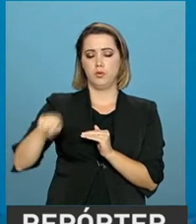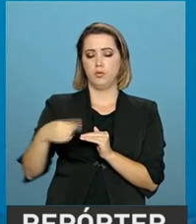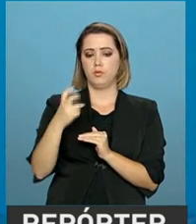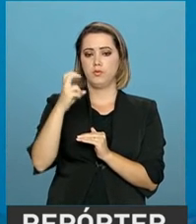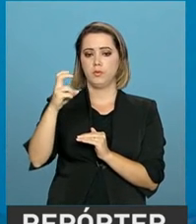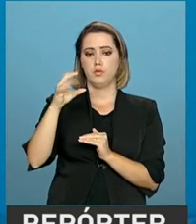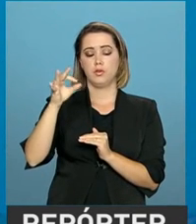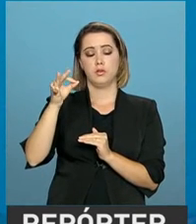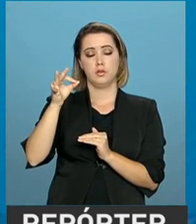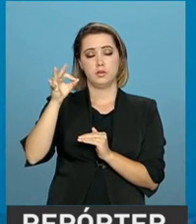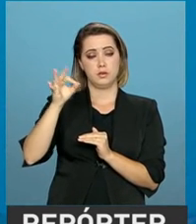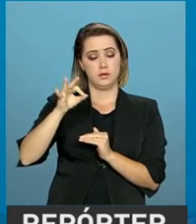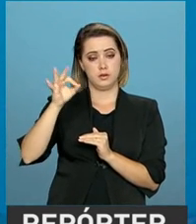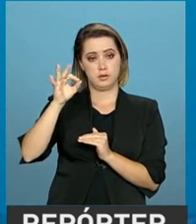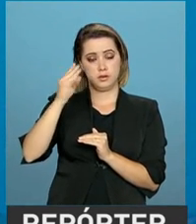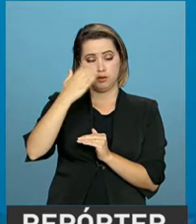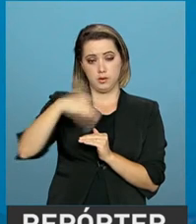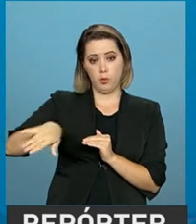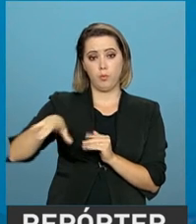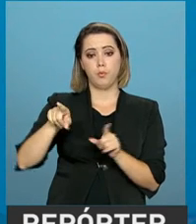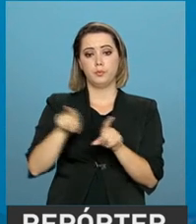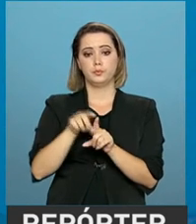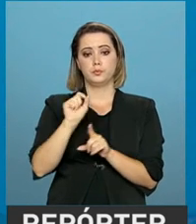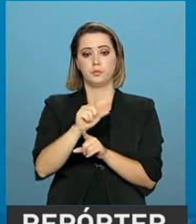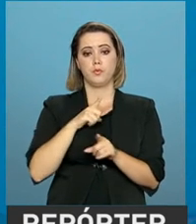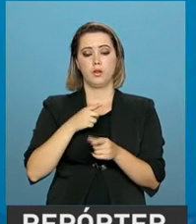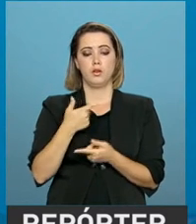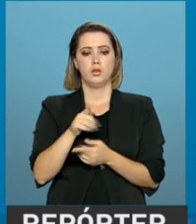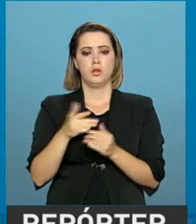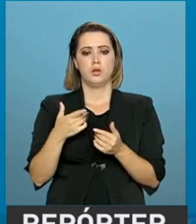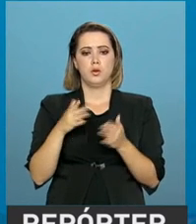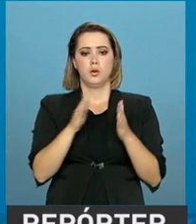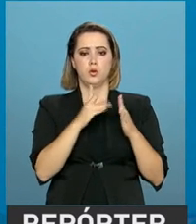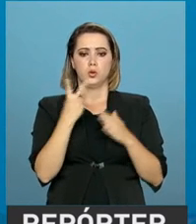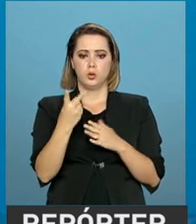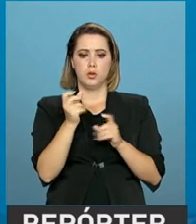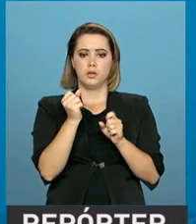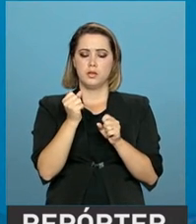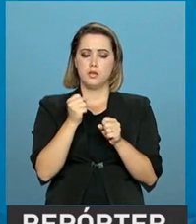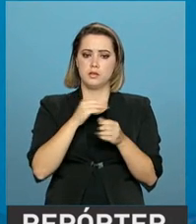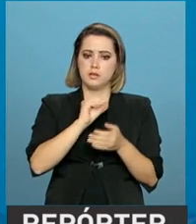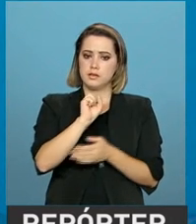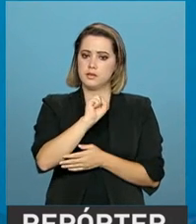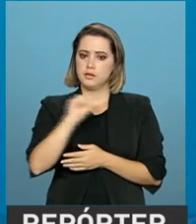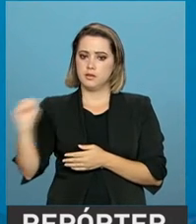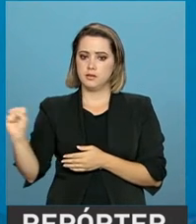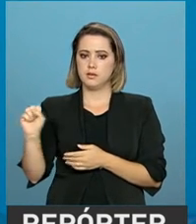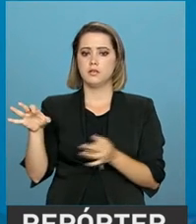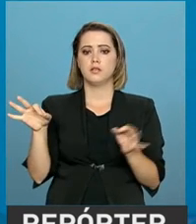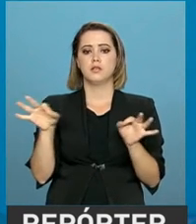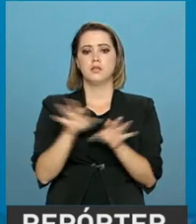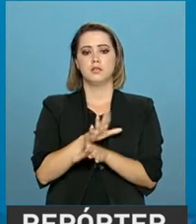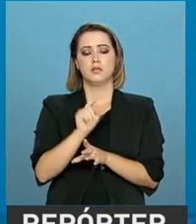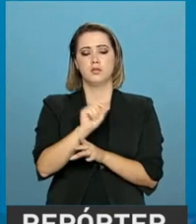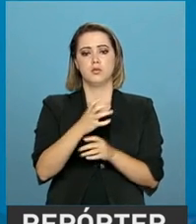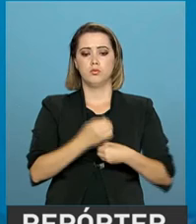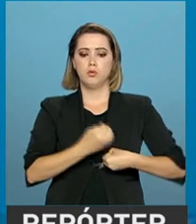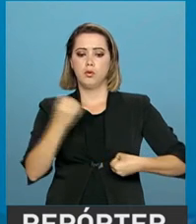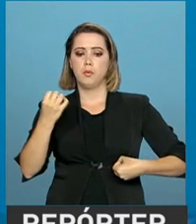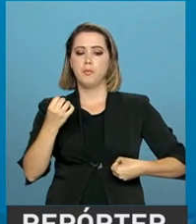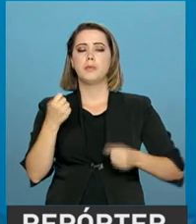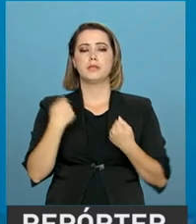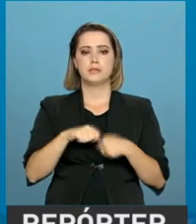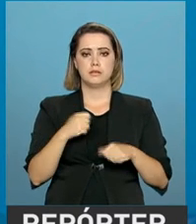ou superior a cinco horas diárias e que não demorar mais que dois semestres além do tempo regular da graduação para cid